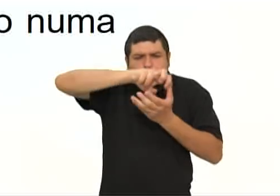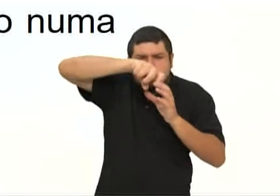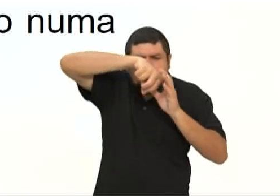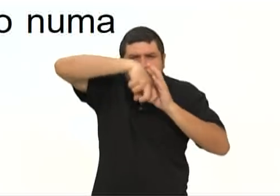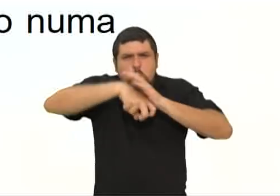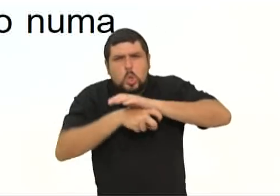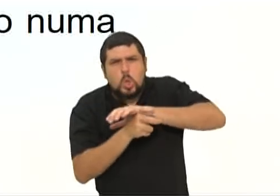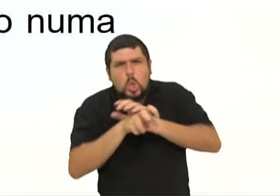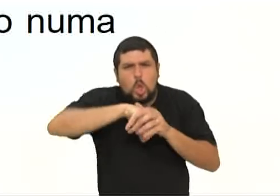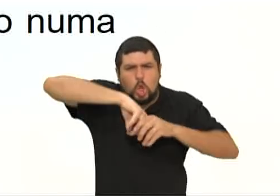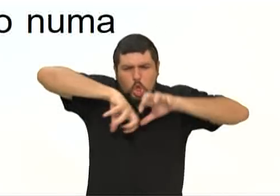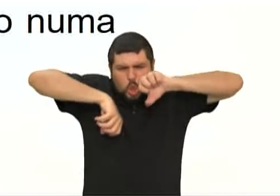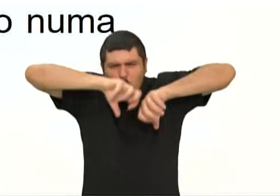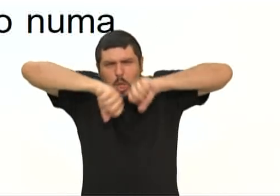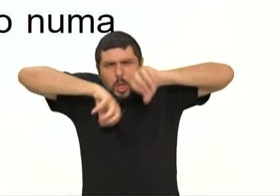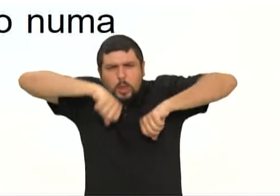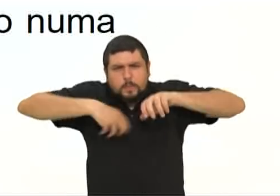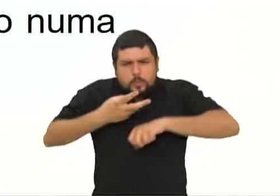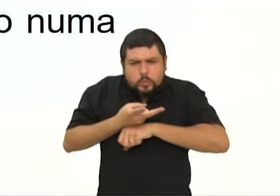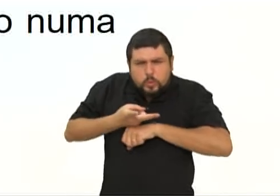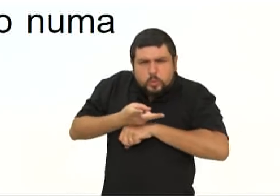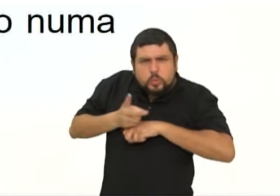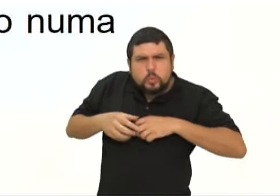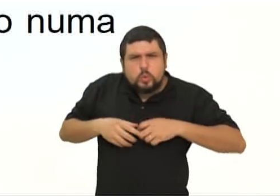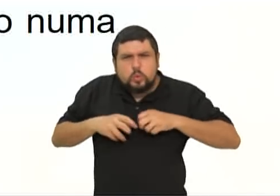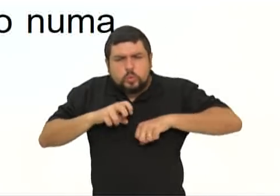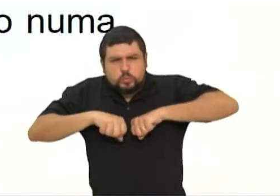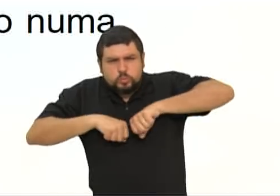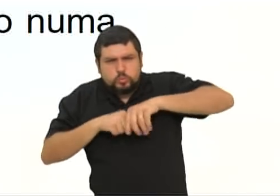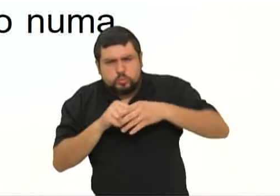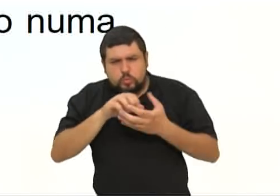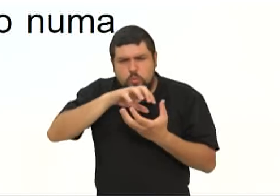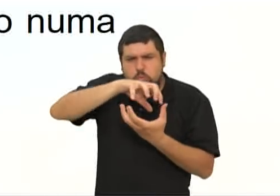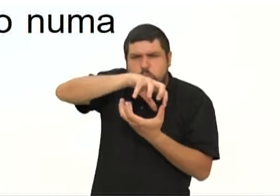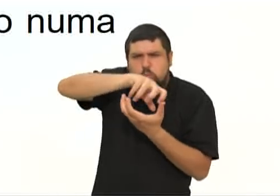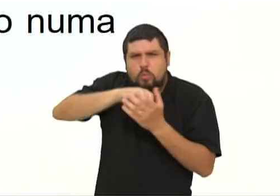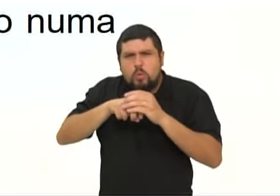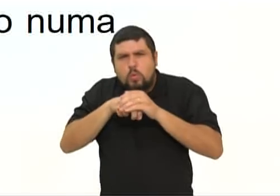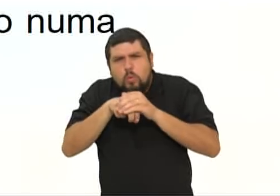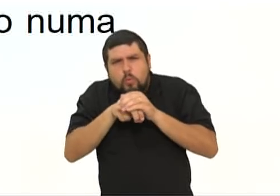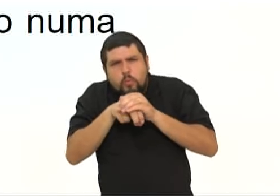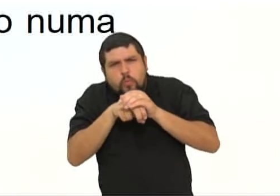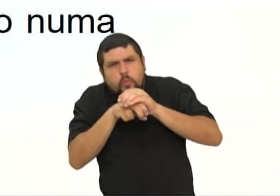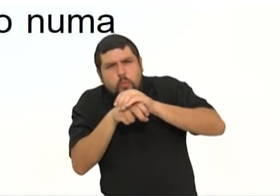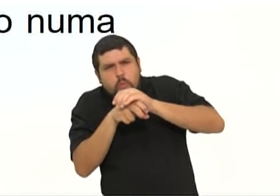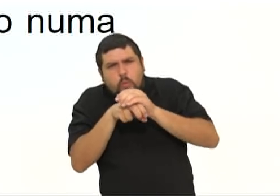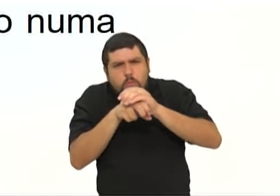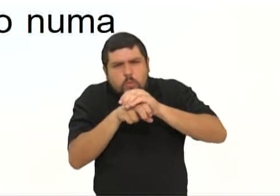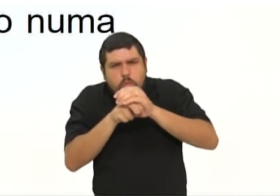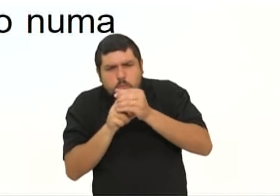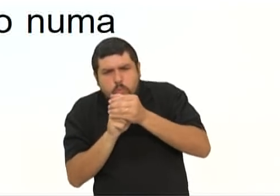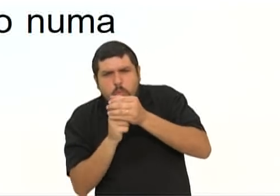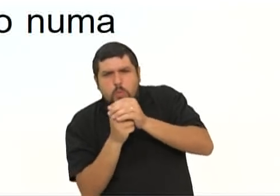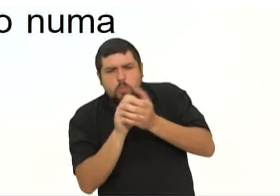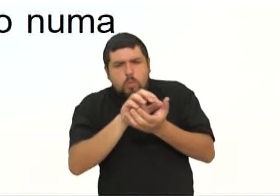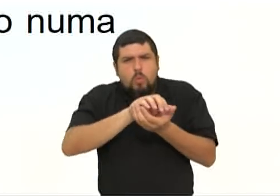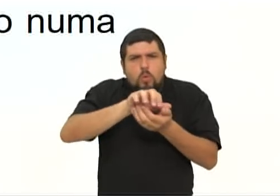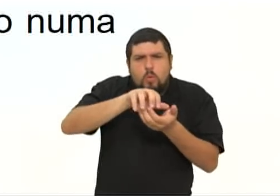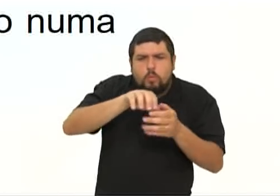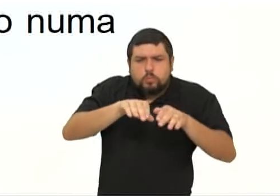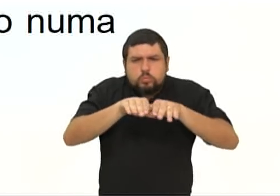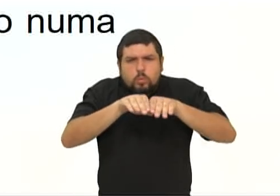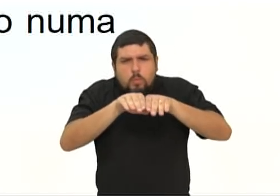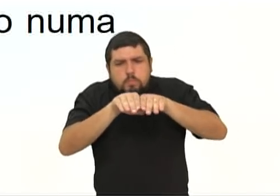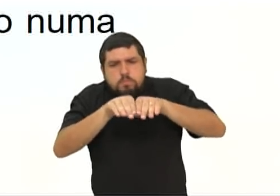retorcendo, produzindo então com o seu corpo uma enorme fenda na terra que formou as cataratas. E